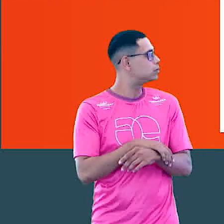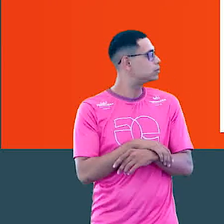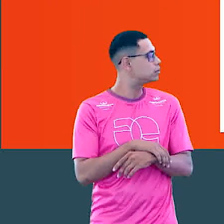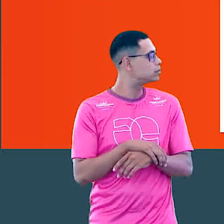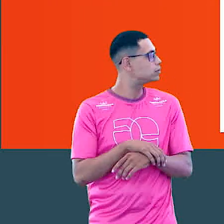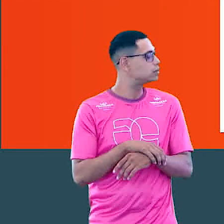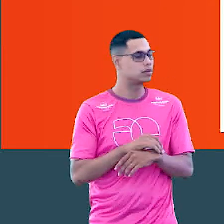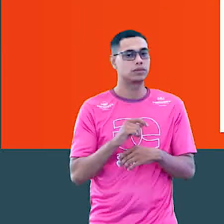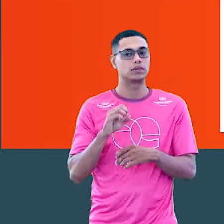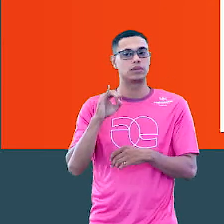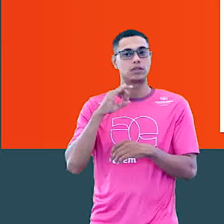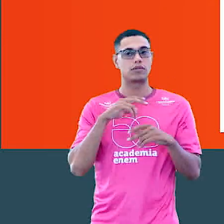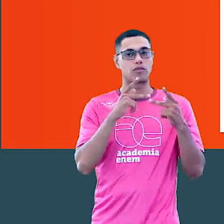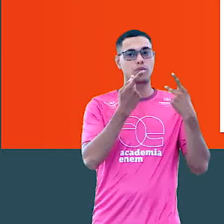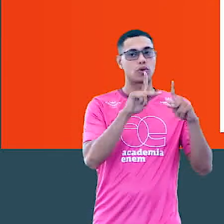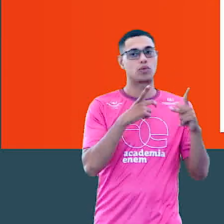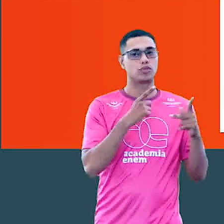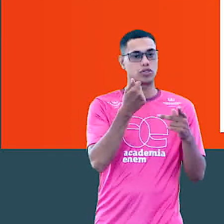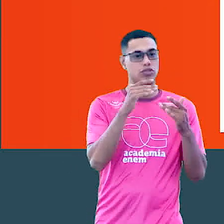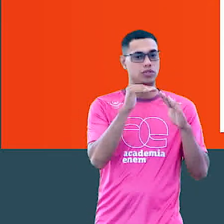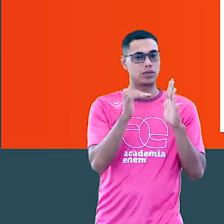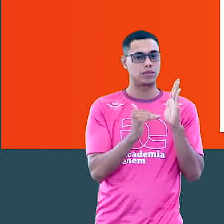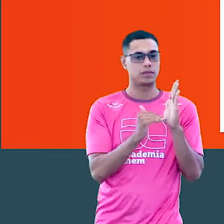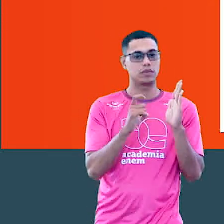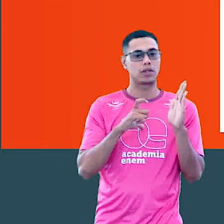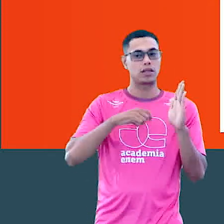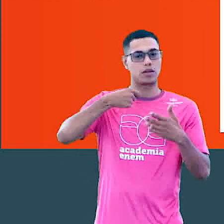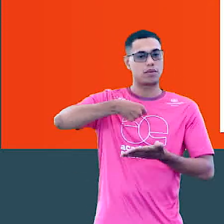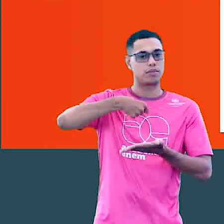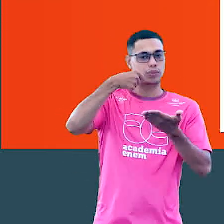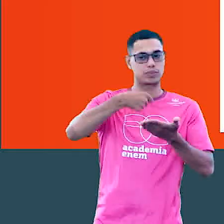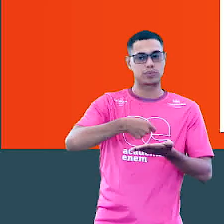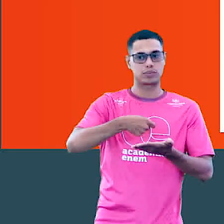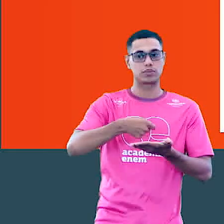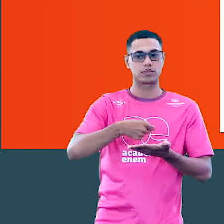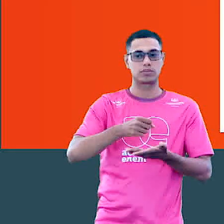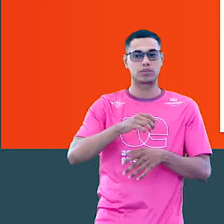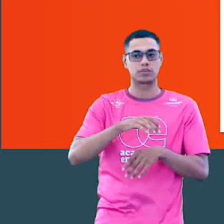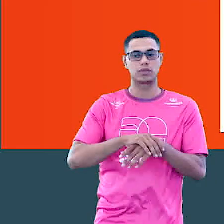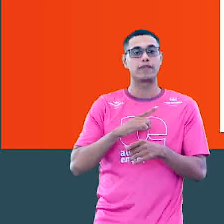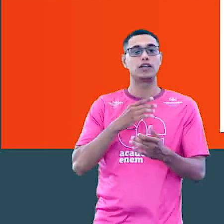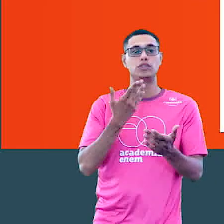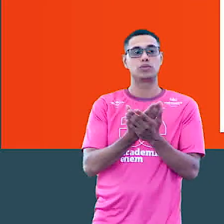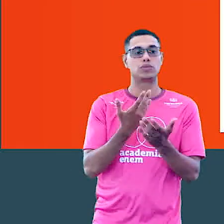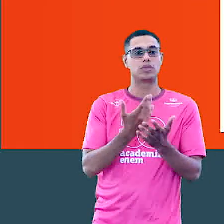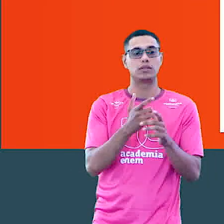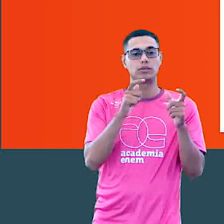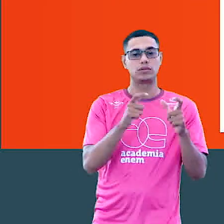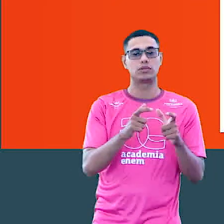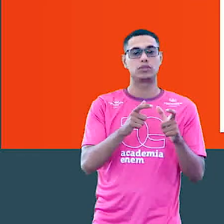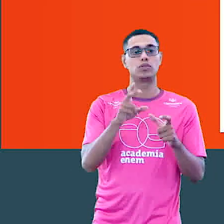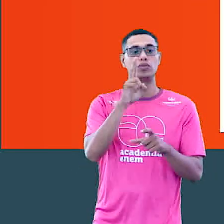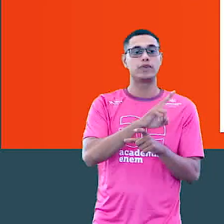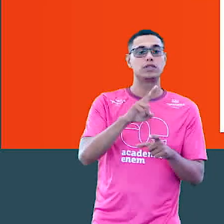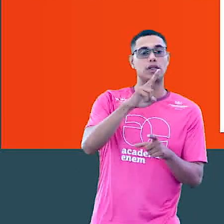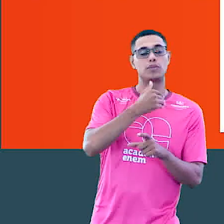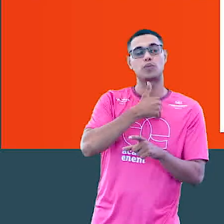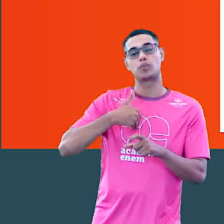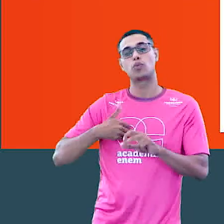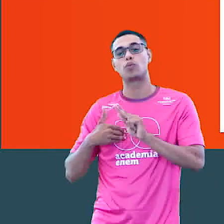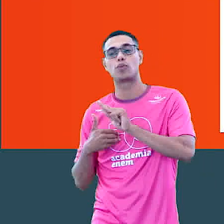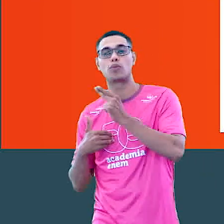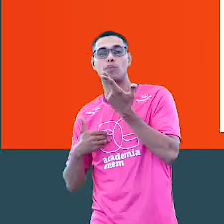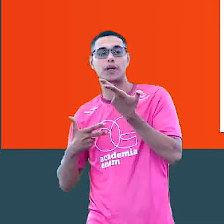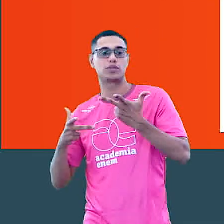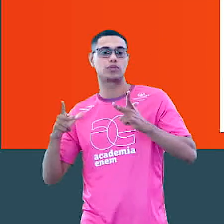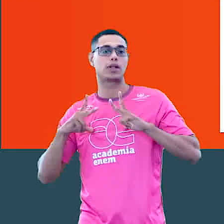é ProUni baixa renda, quem consegue a bolsa de ProUni baixa renda, vai estudar onde? Em universidade pública ou